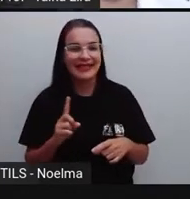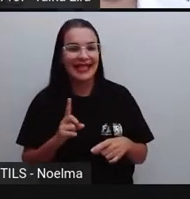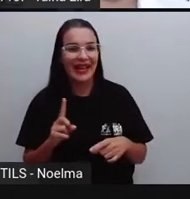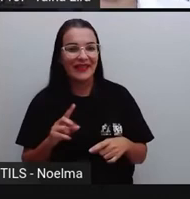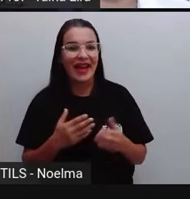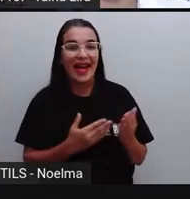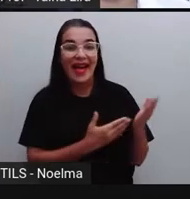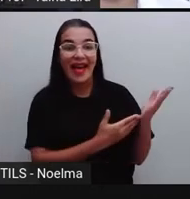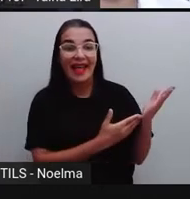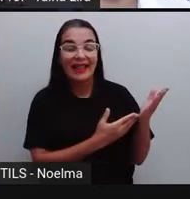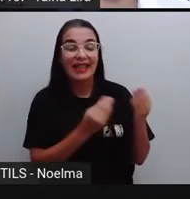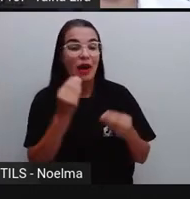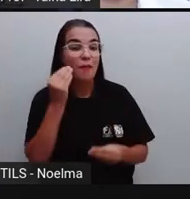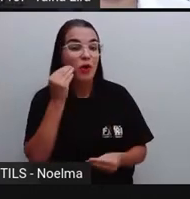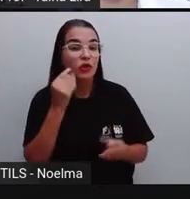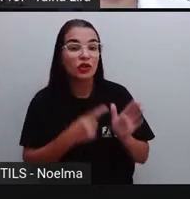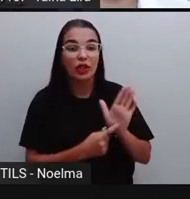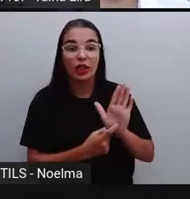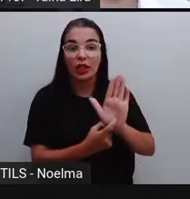oferecendo?